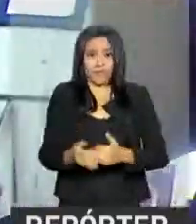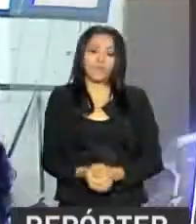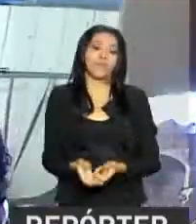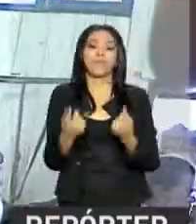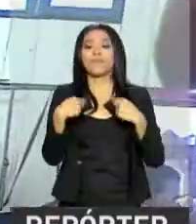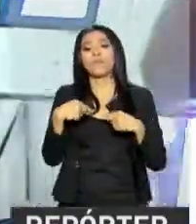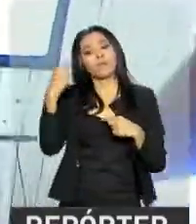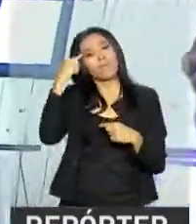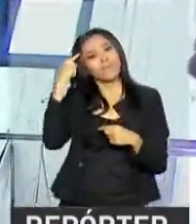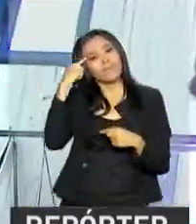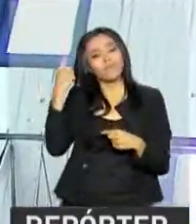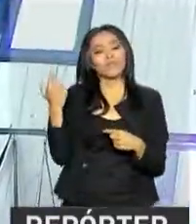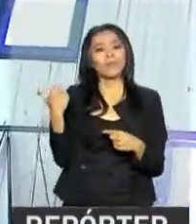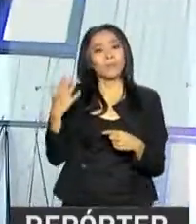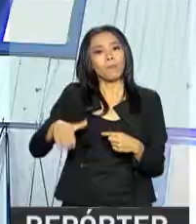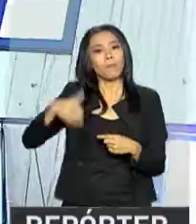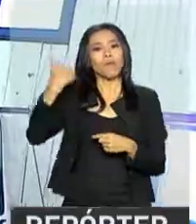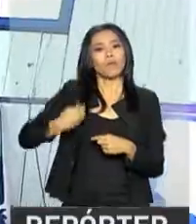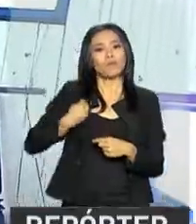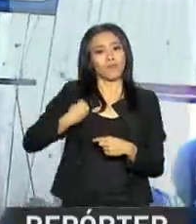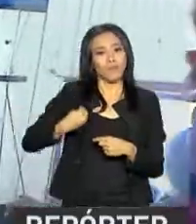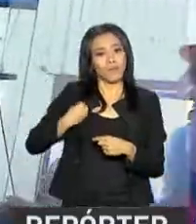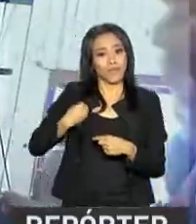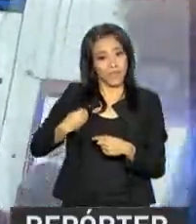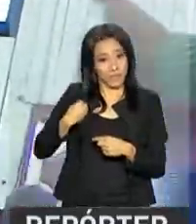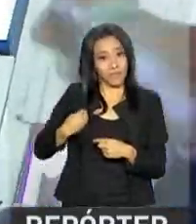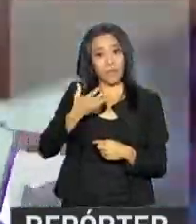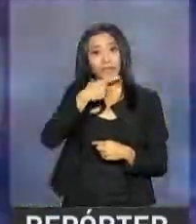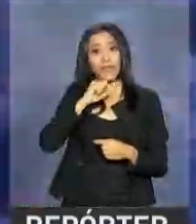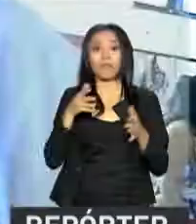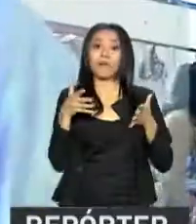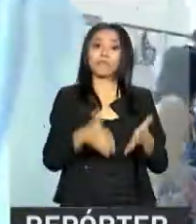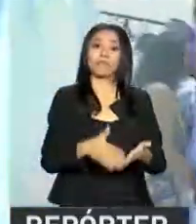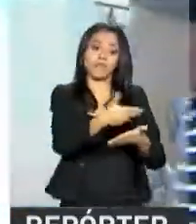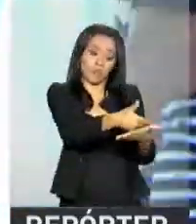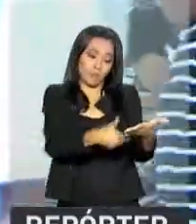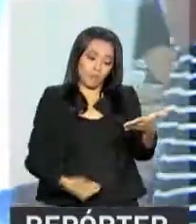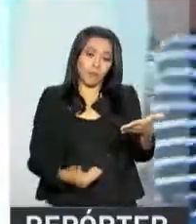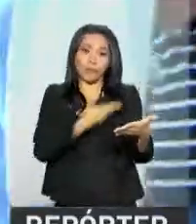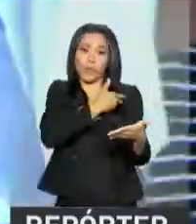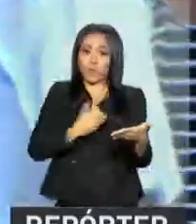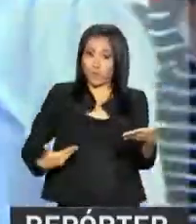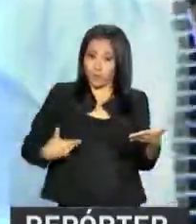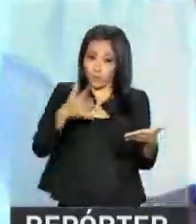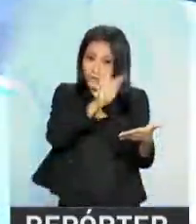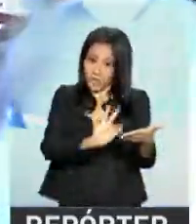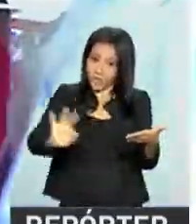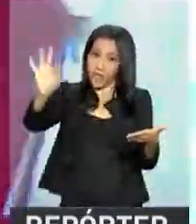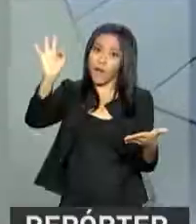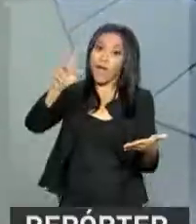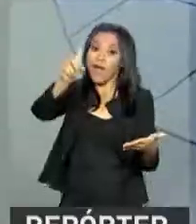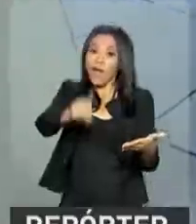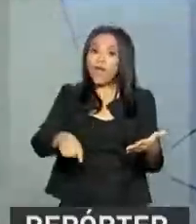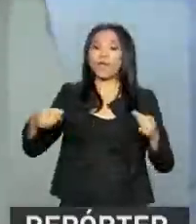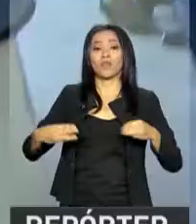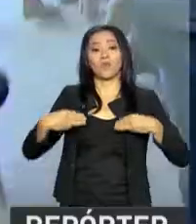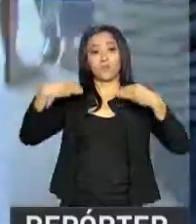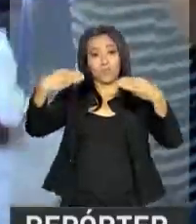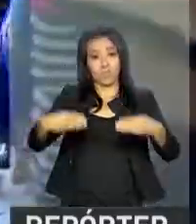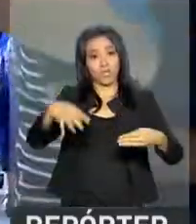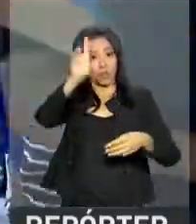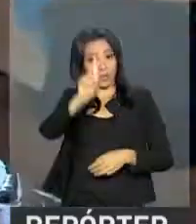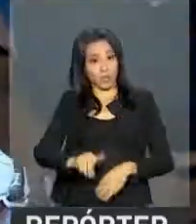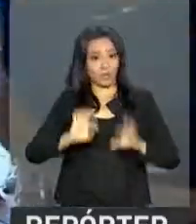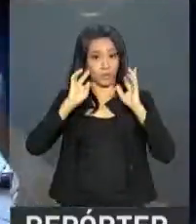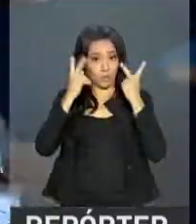pensando em trazer mais qualidade de vida para quem faz parte do Cadastro Único para Programas Sociais do Governo Federal, é que o Ministério dos Direitos